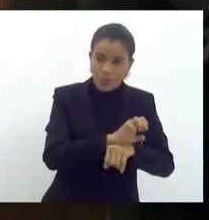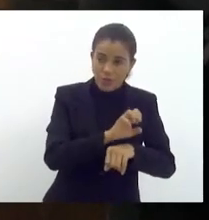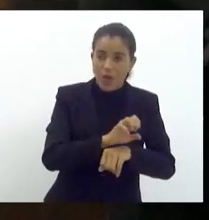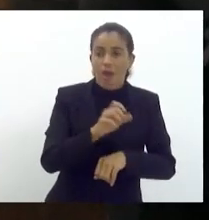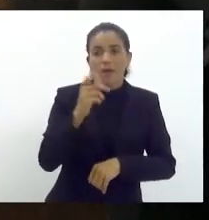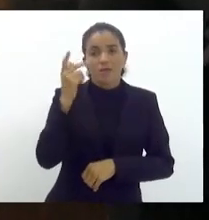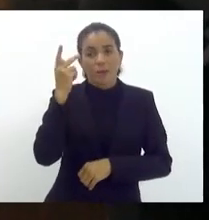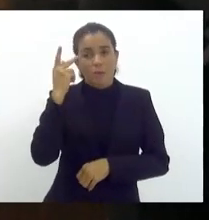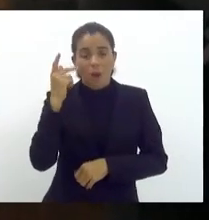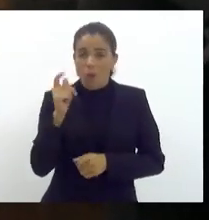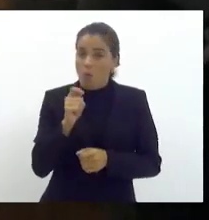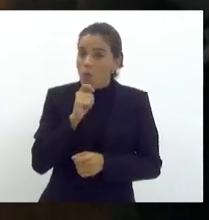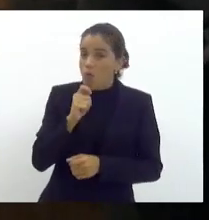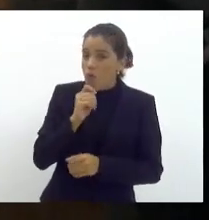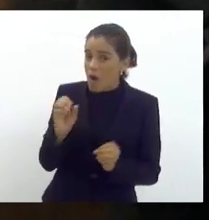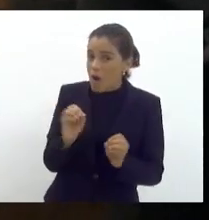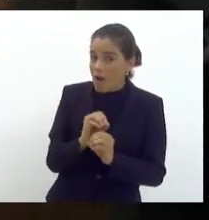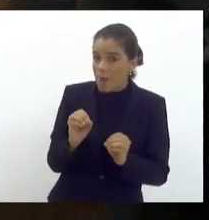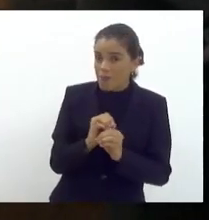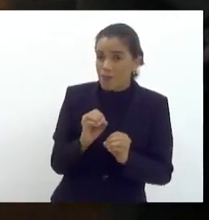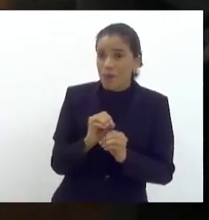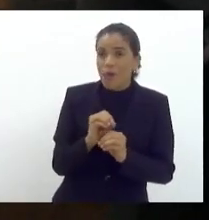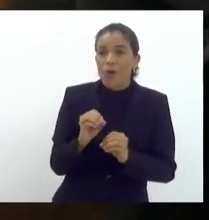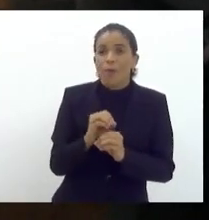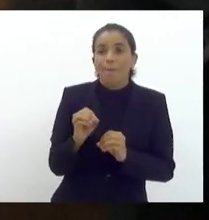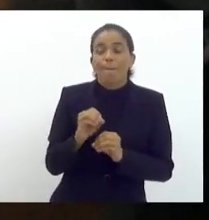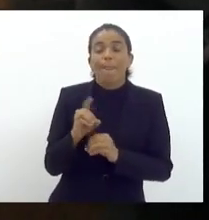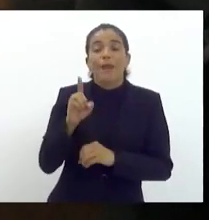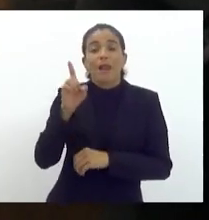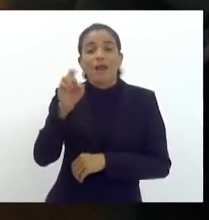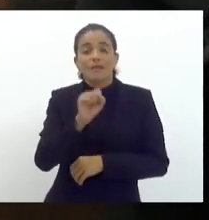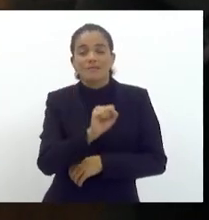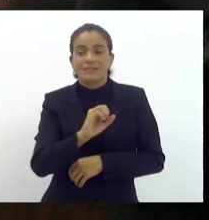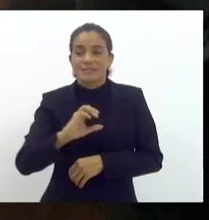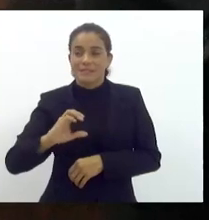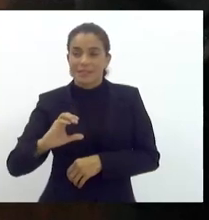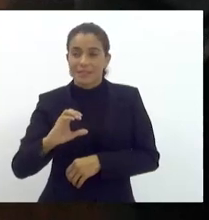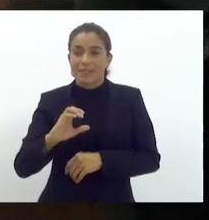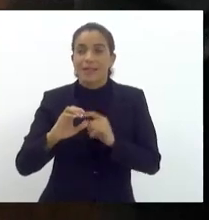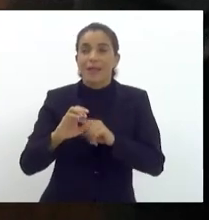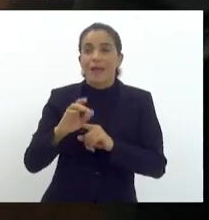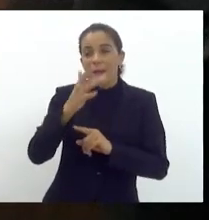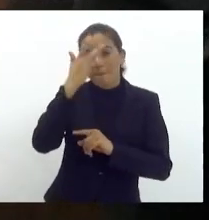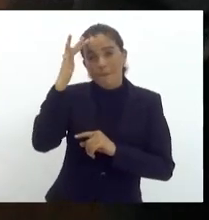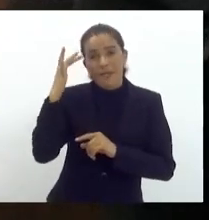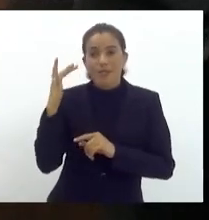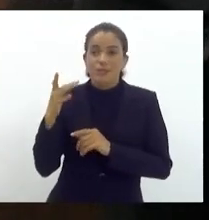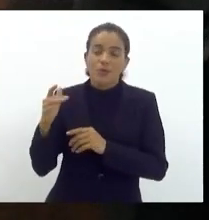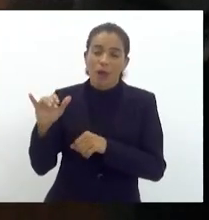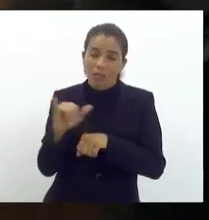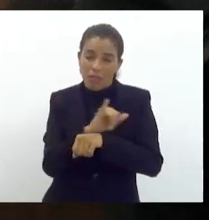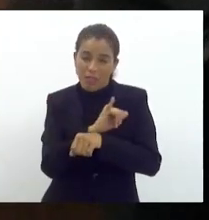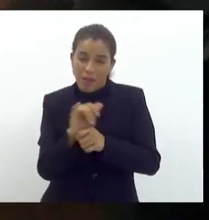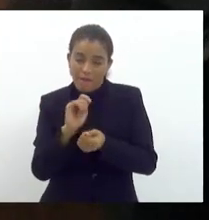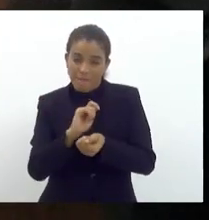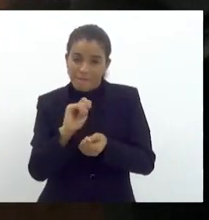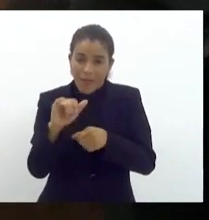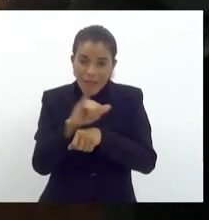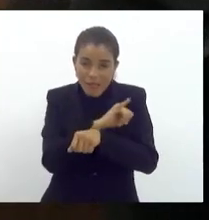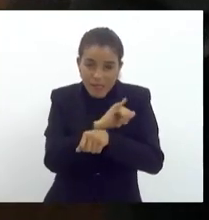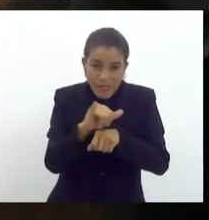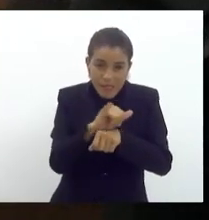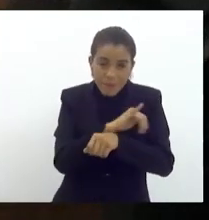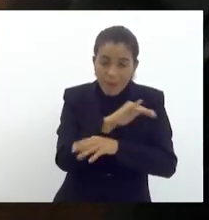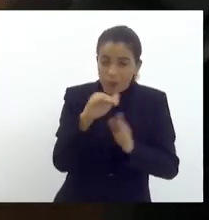estado de São Paulo não faz quando se constrói uma embarcação em Santa Catarina e aí o povo leva jeitinho para tudo acha jeitinho